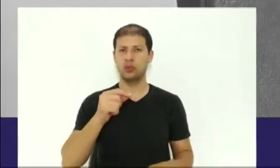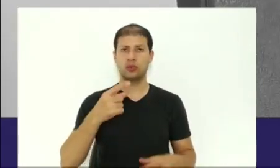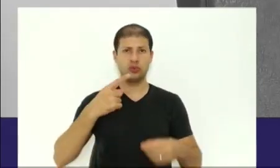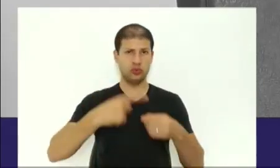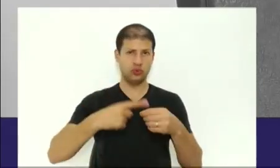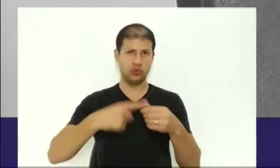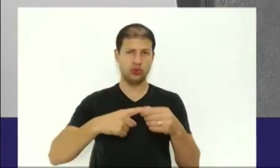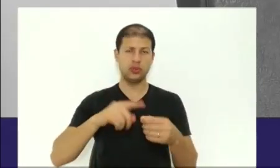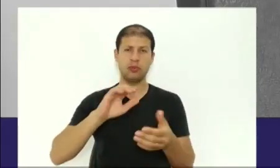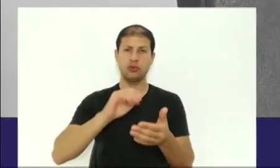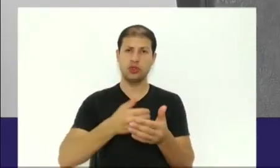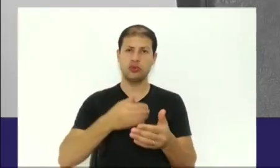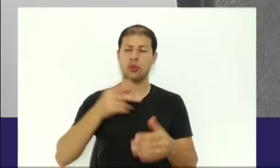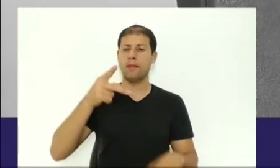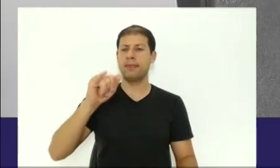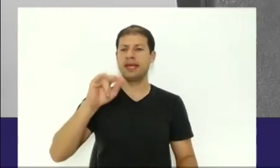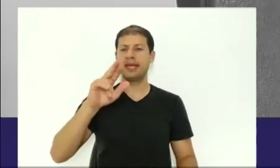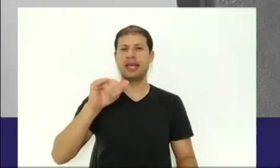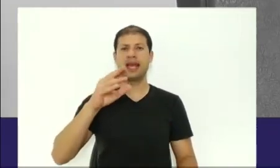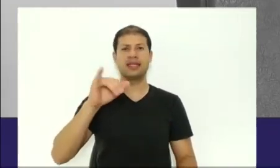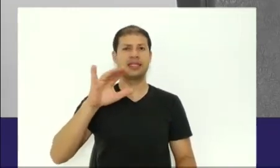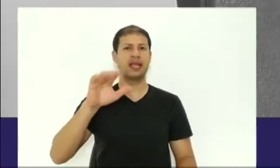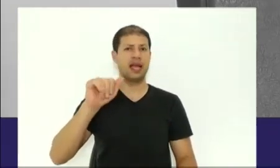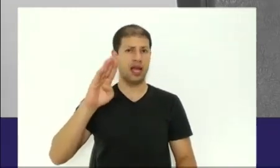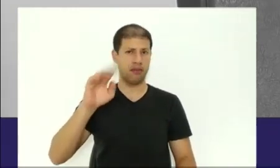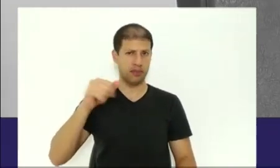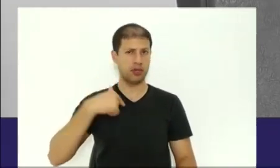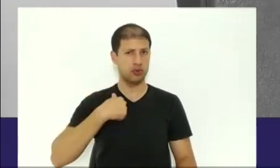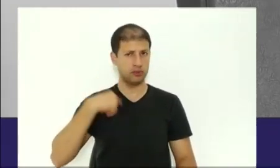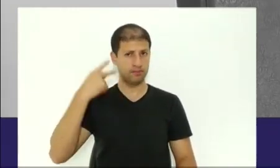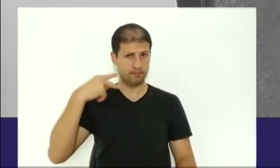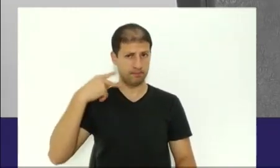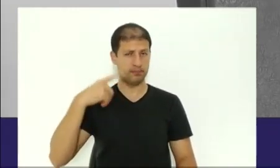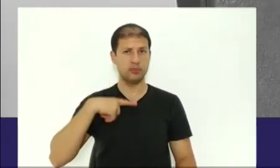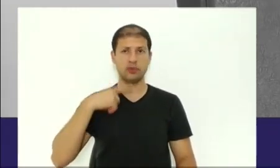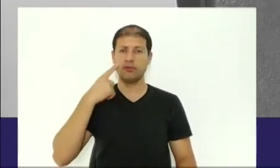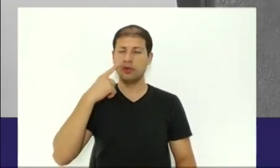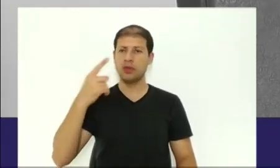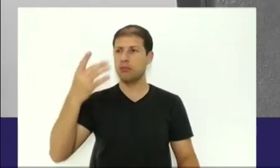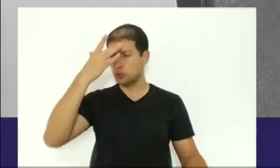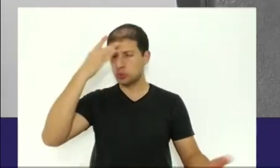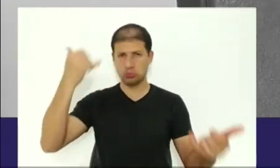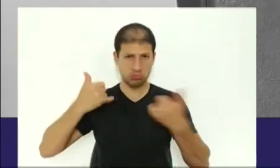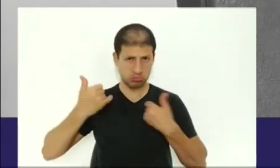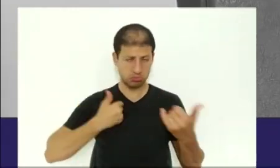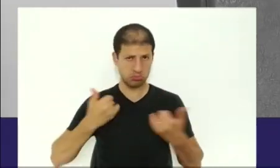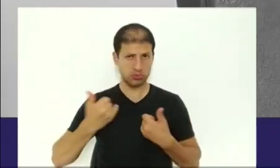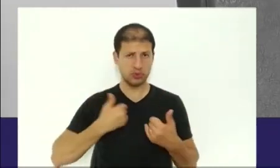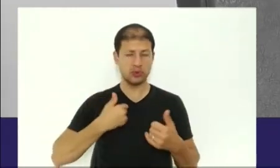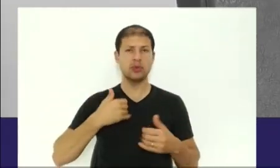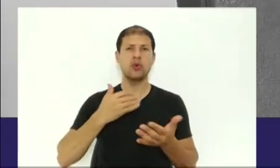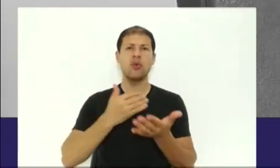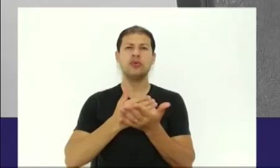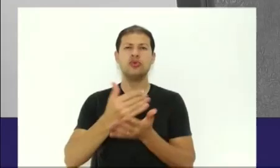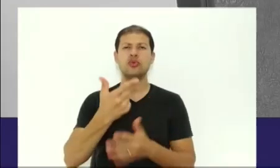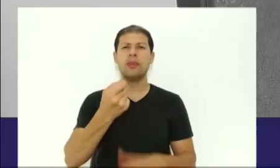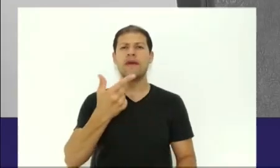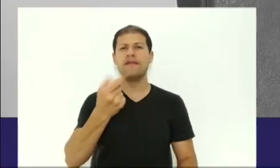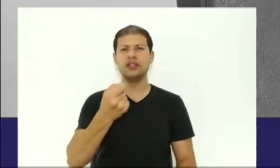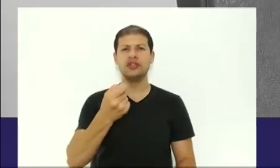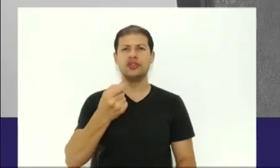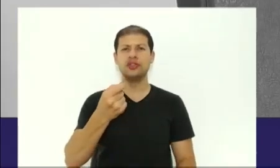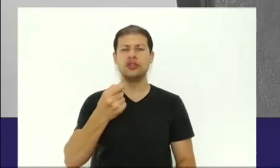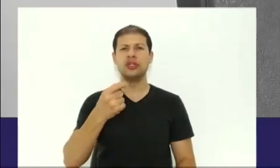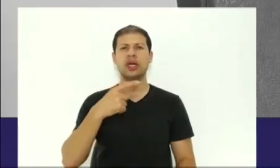e Piracicaba. Esse parlamentar teve conhecimento através dos usuários que no início de 2020, a Aviação